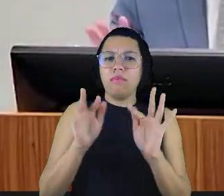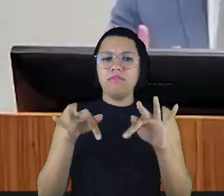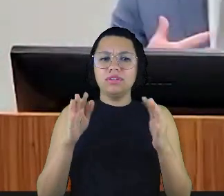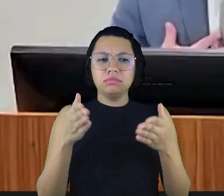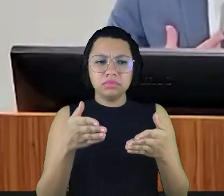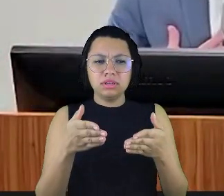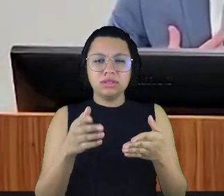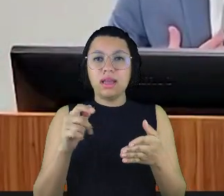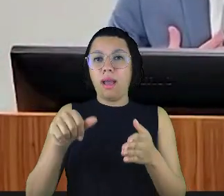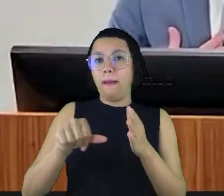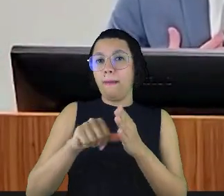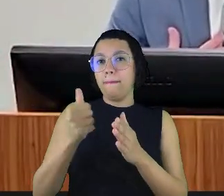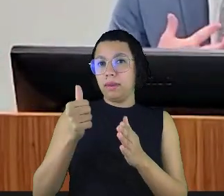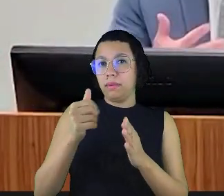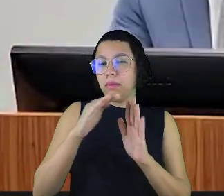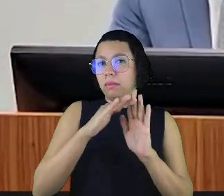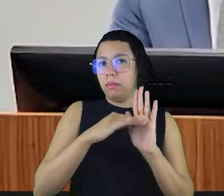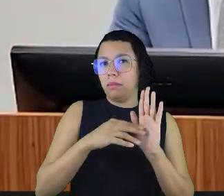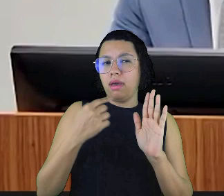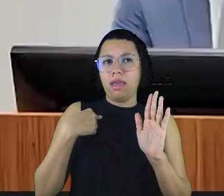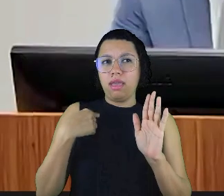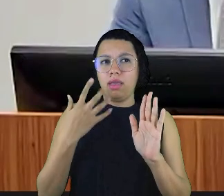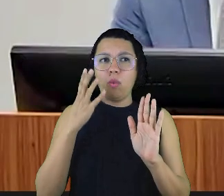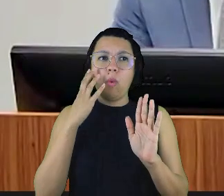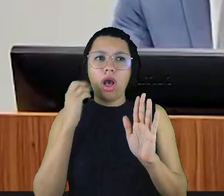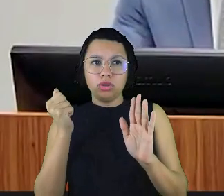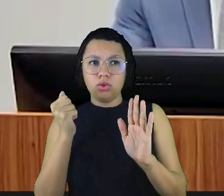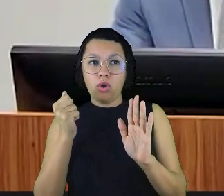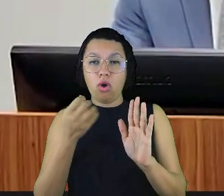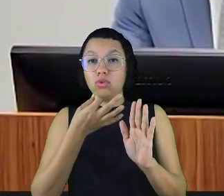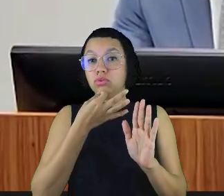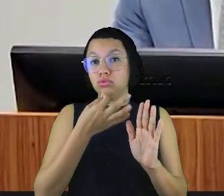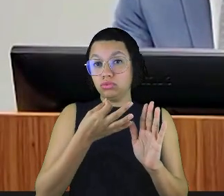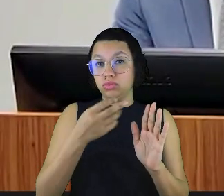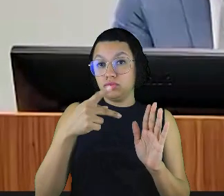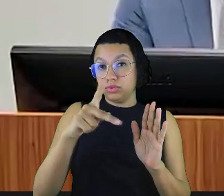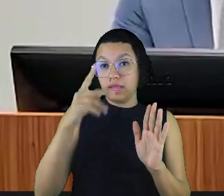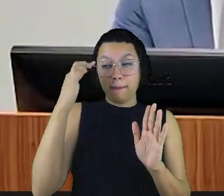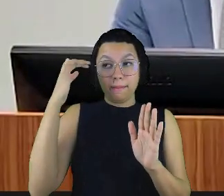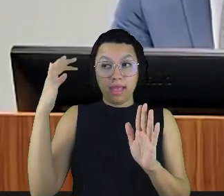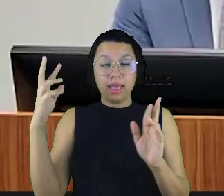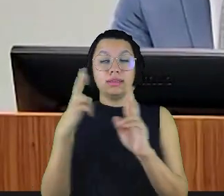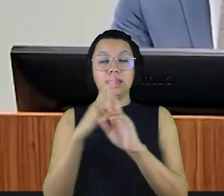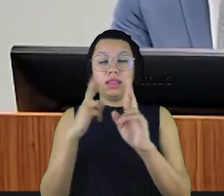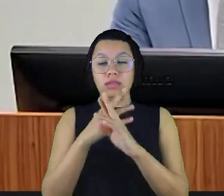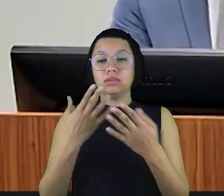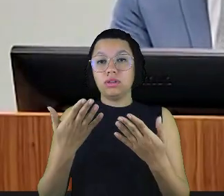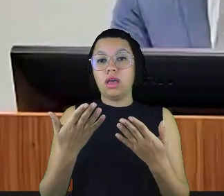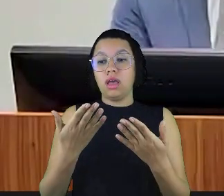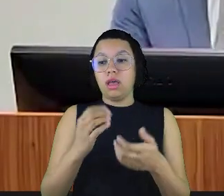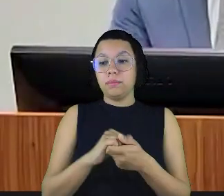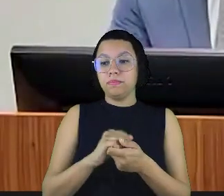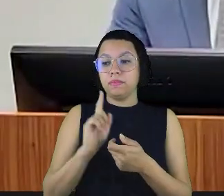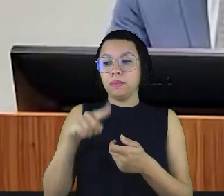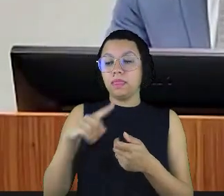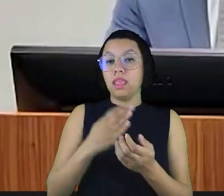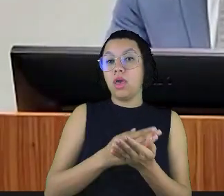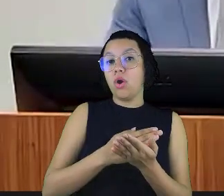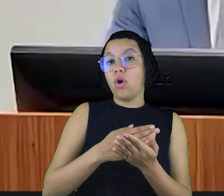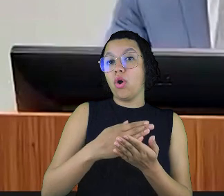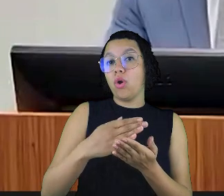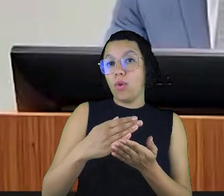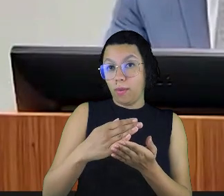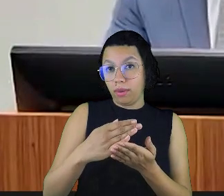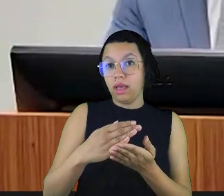diretriz, eu particularmente adoto, sugiro que meditem, pensem sobre isso, né, é a origem